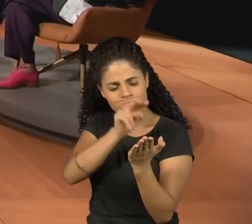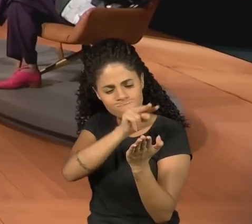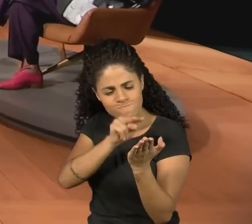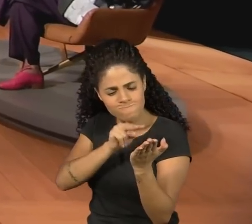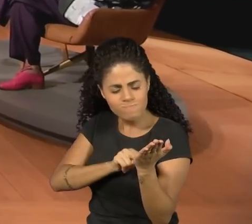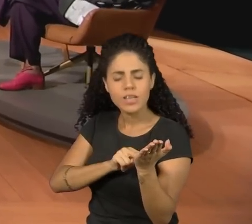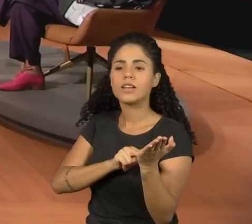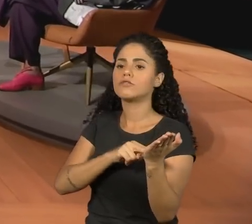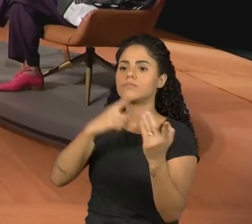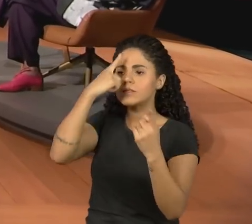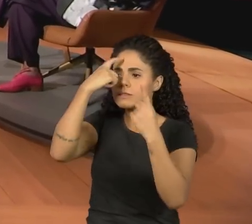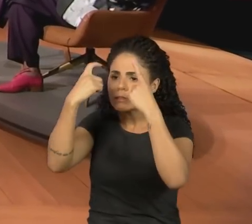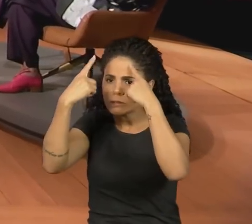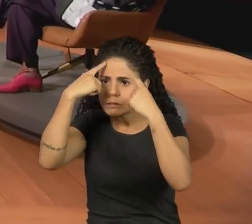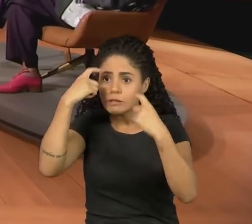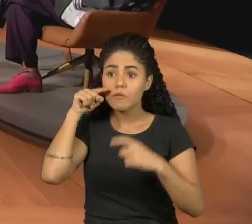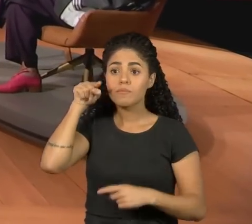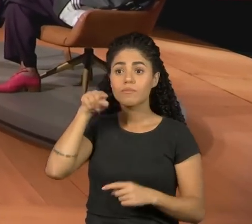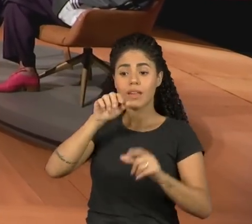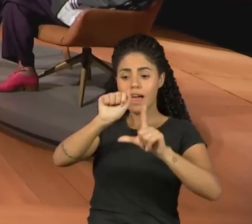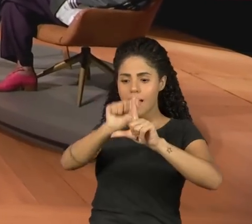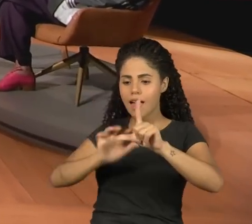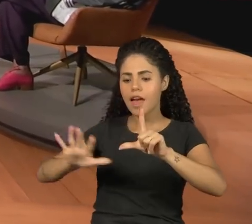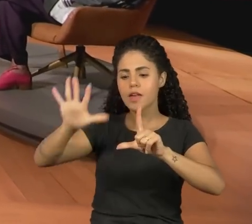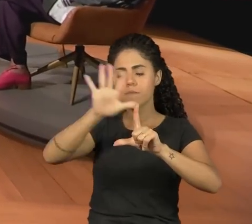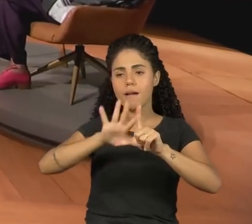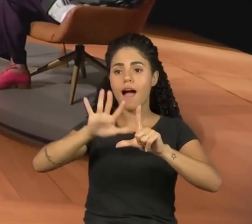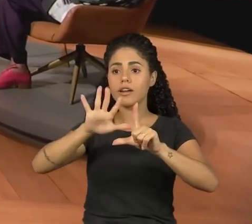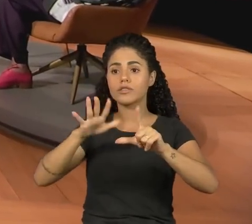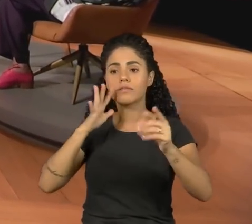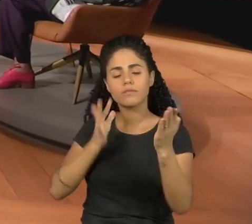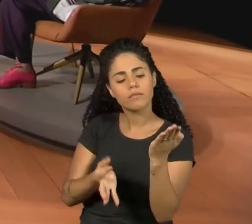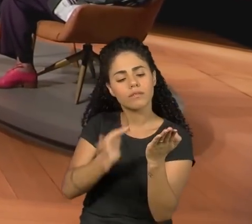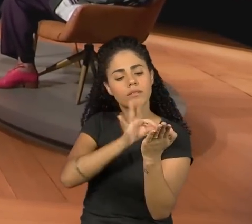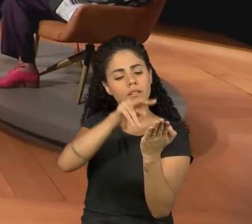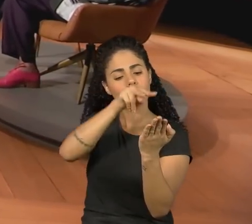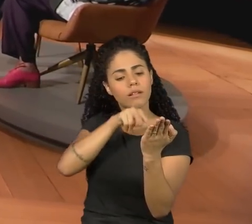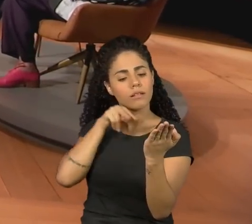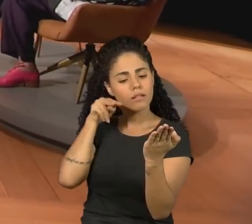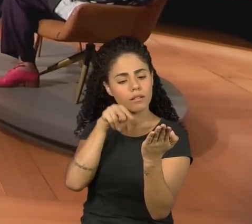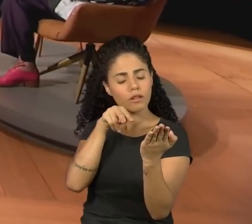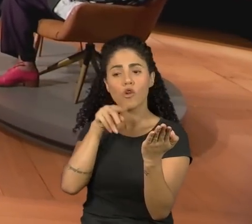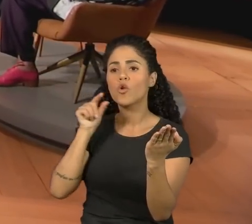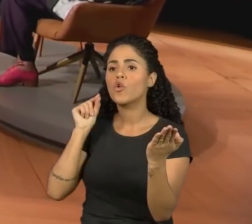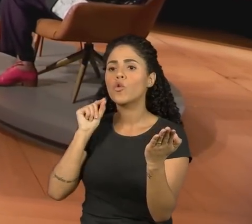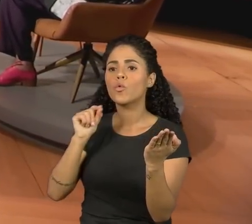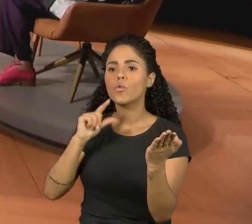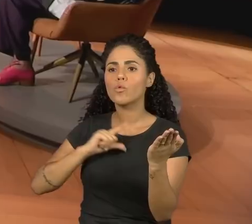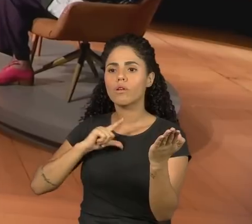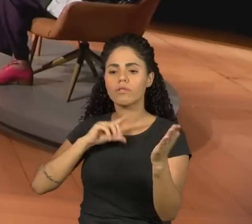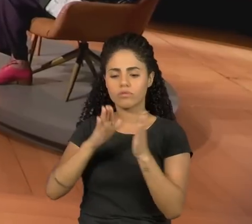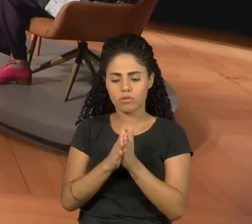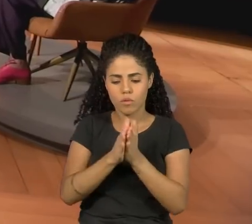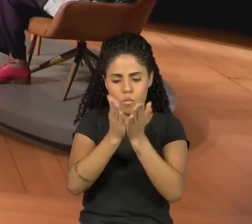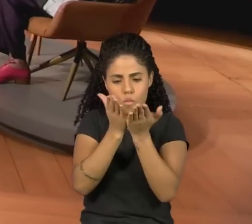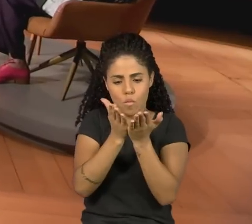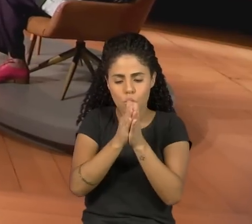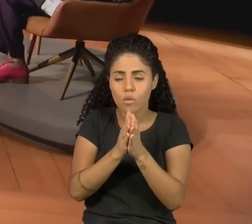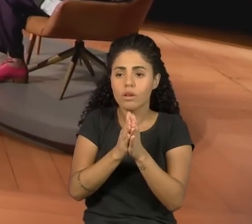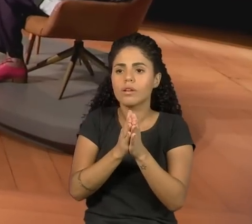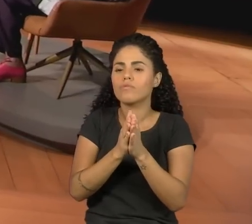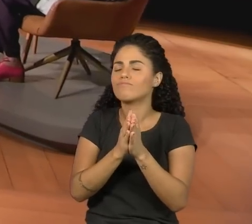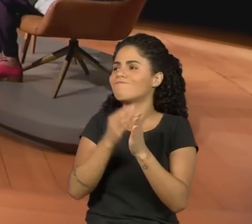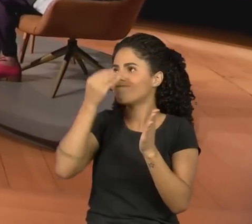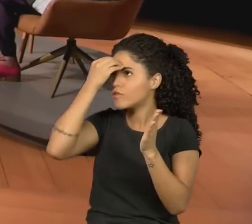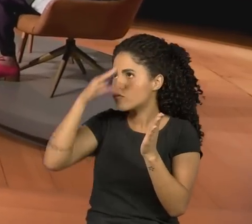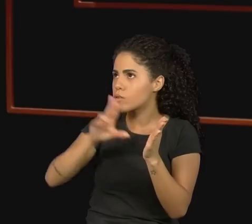recebendo. E numa das imagens de um dos livros, se não era do Sábato, era um livro da Perspectiva, da editora, não me lembro o nome do